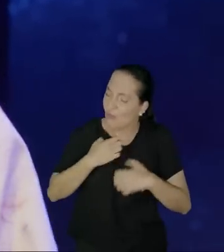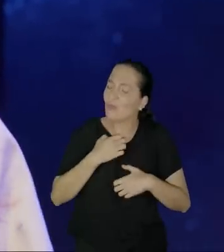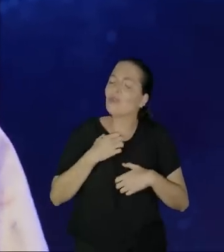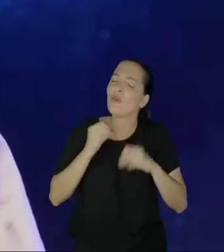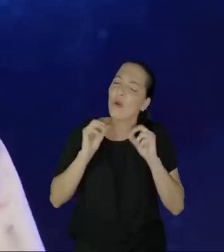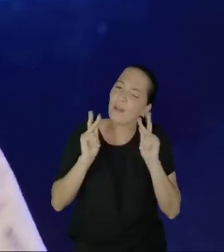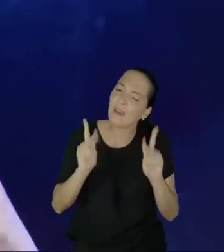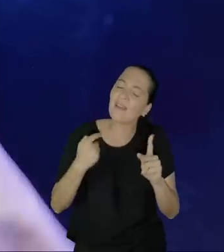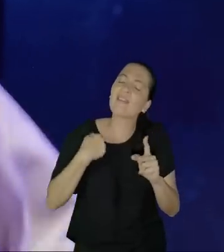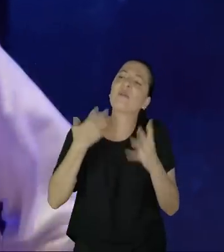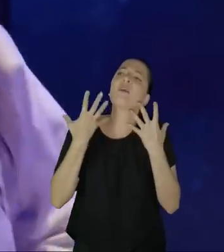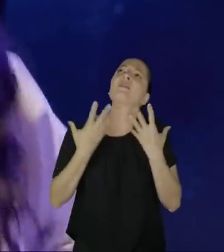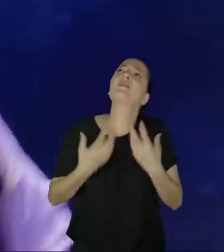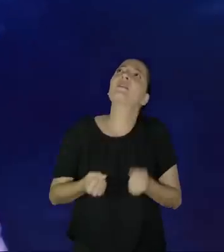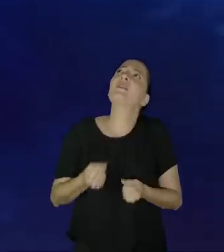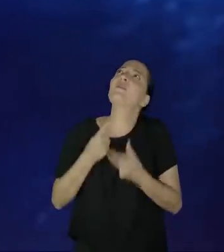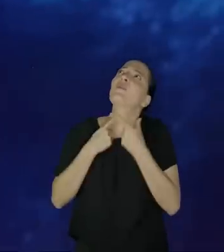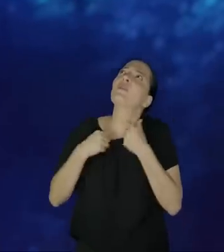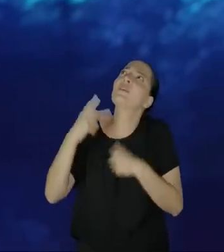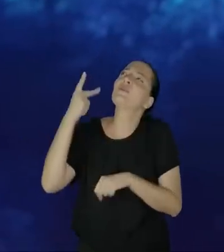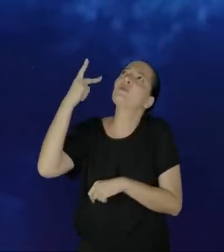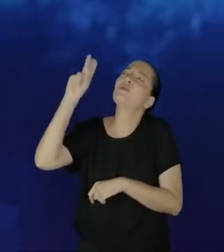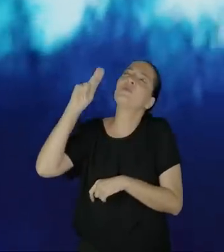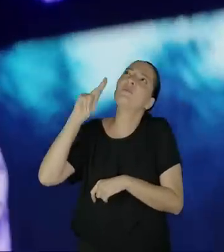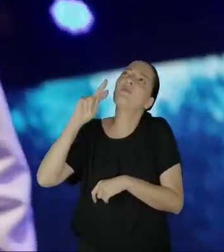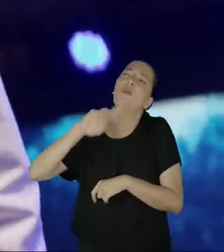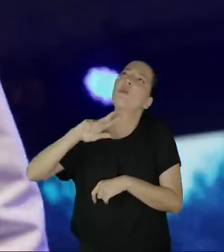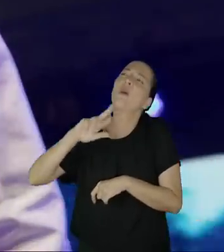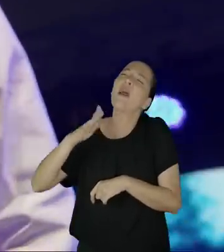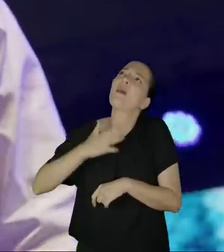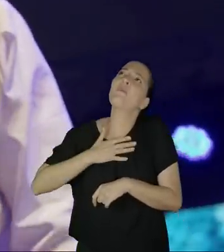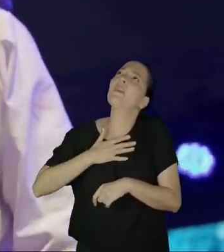a tua vontade, e não a minha.